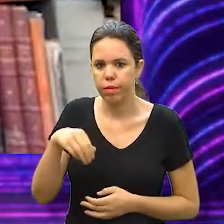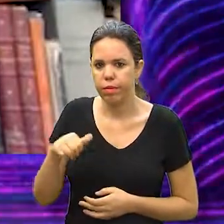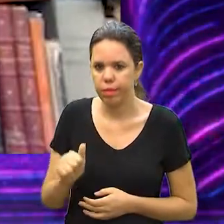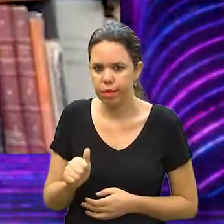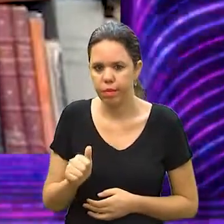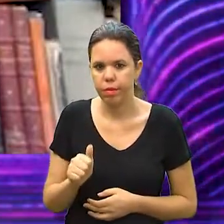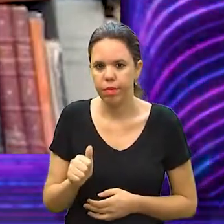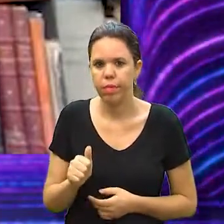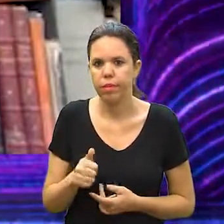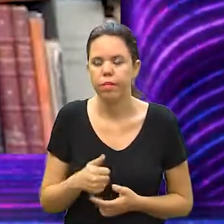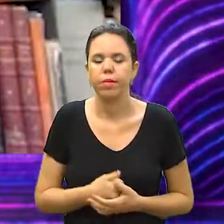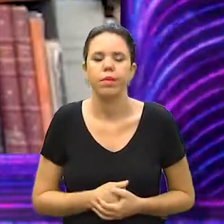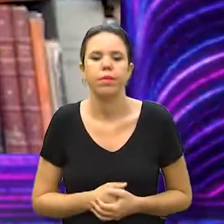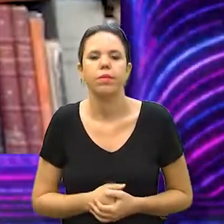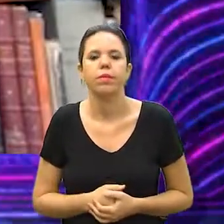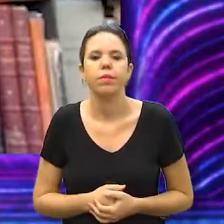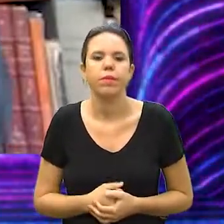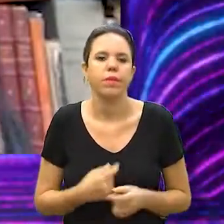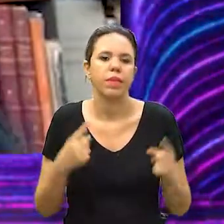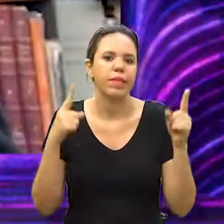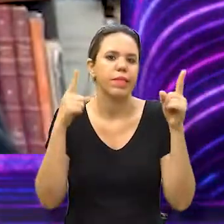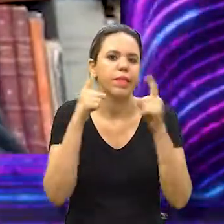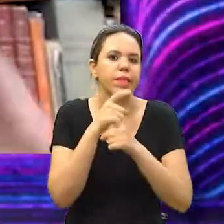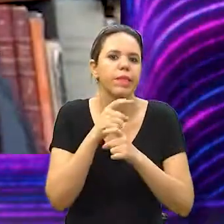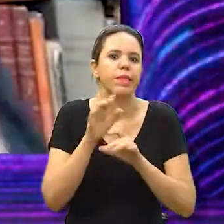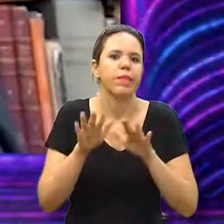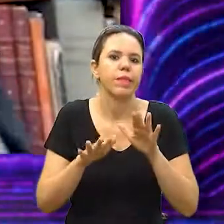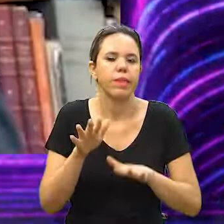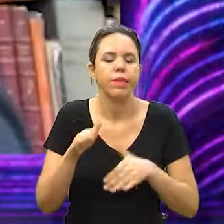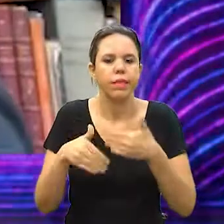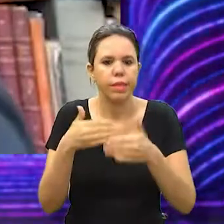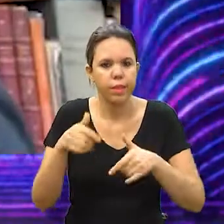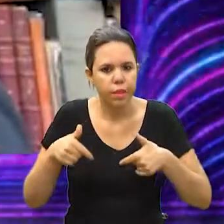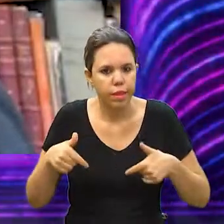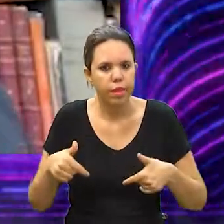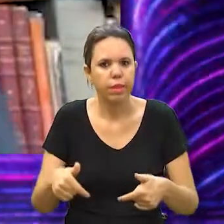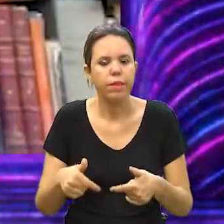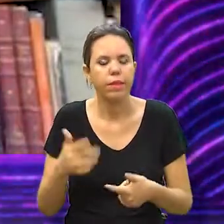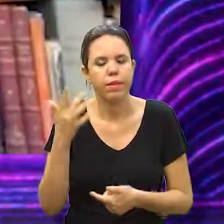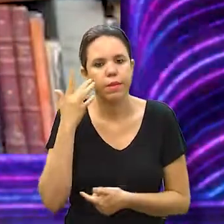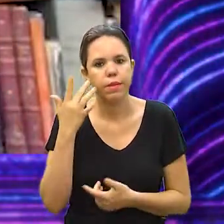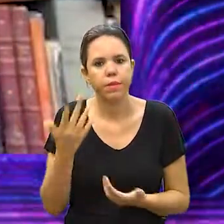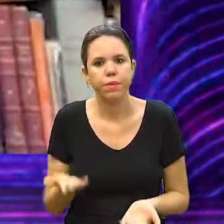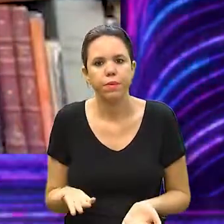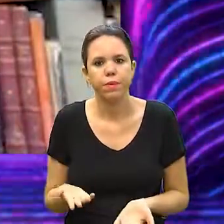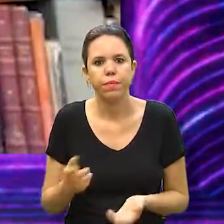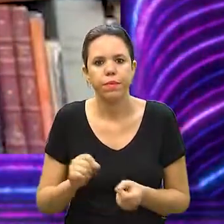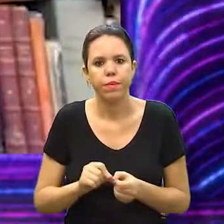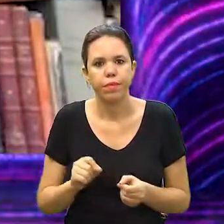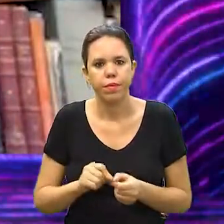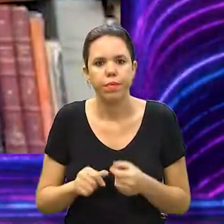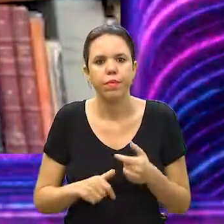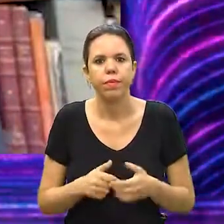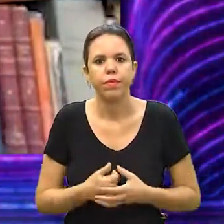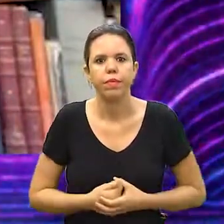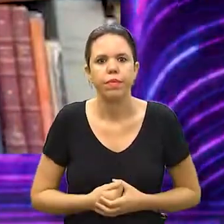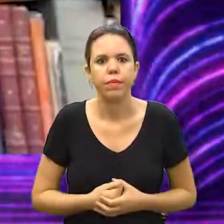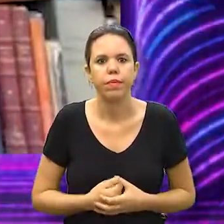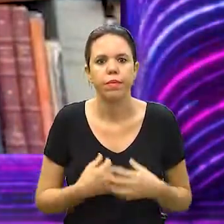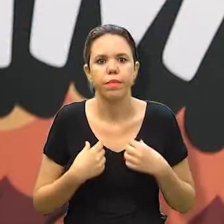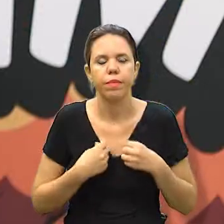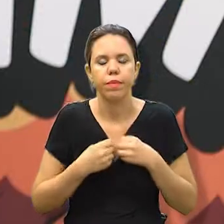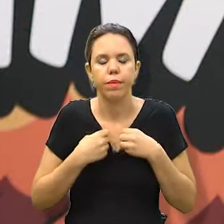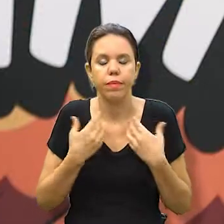MMA, western, alguma coisa assim, né? Mais difícil você enganchar, mas acho que eu fiz o meu